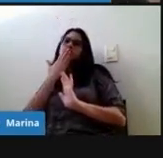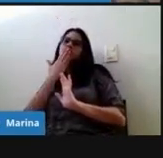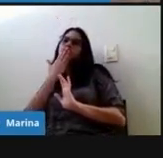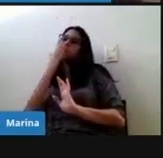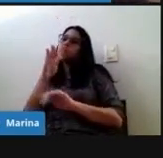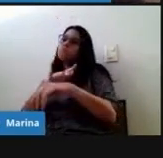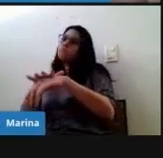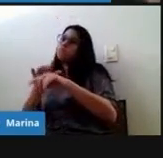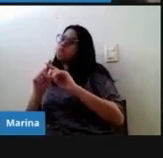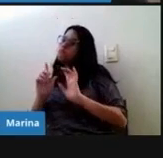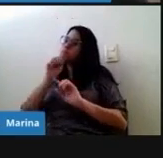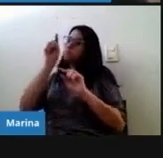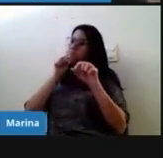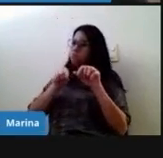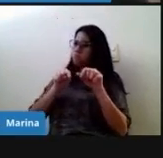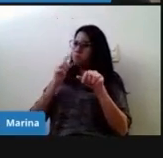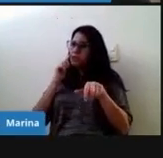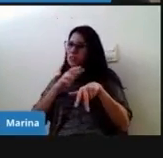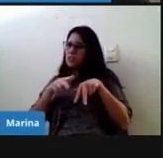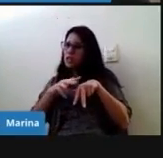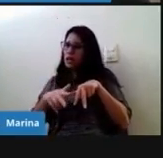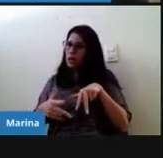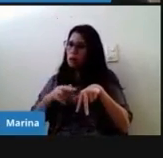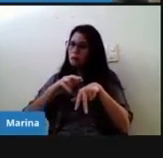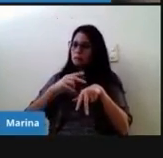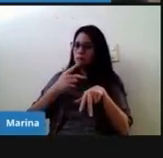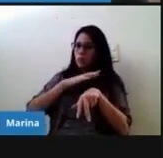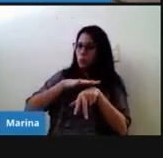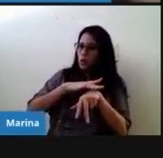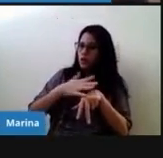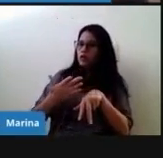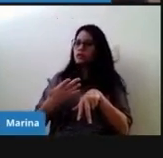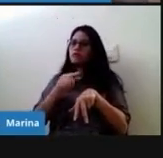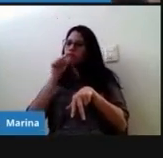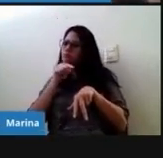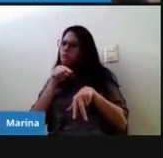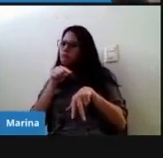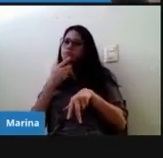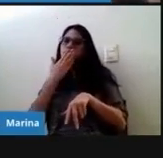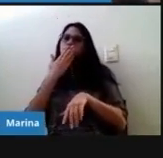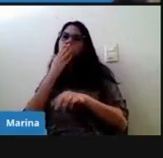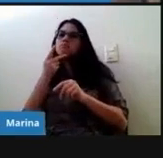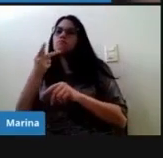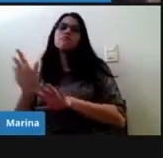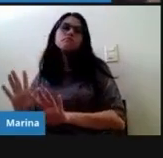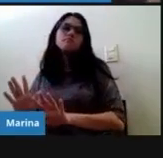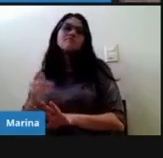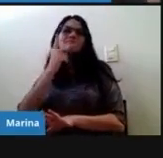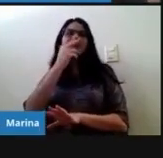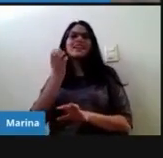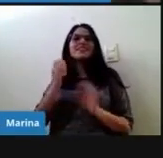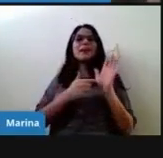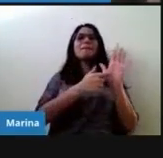essa situação aparentemente controlada acabava sendo enviesada num discurso político. Nós